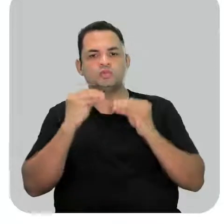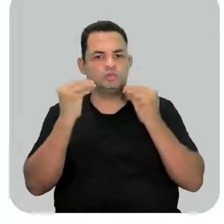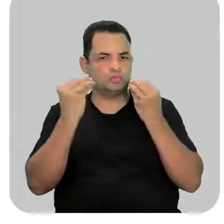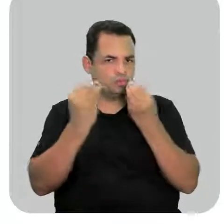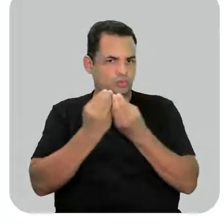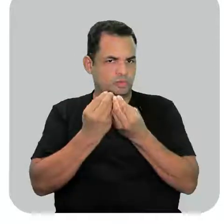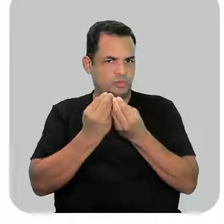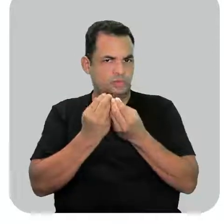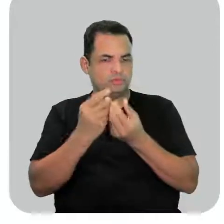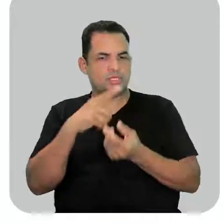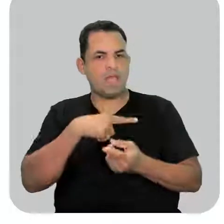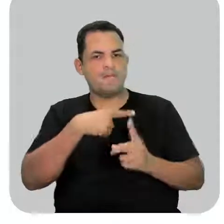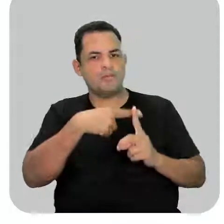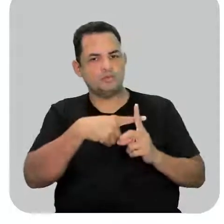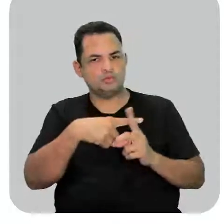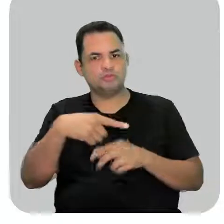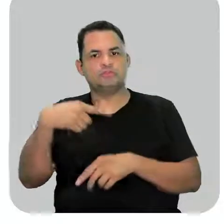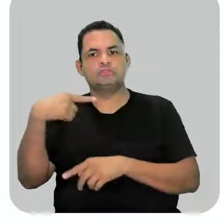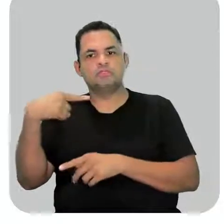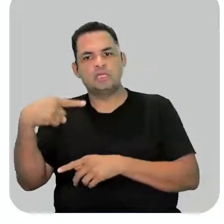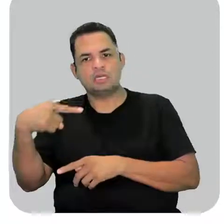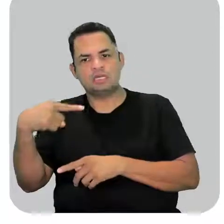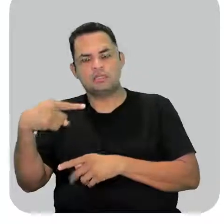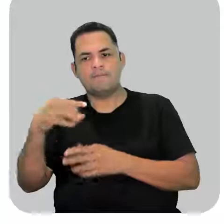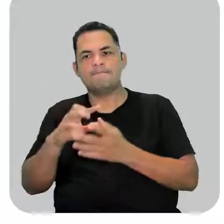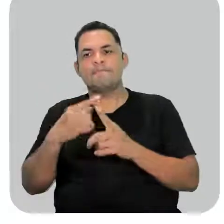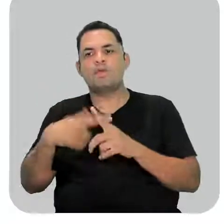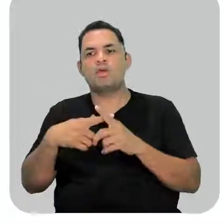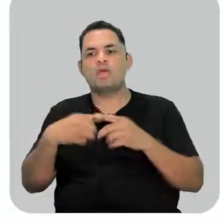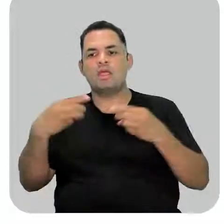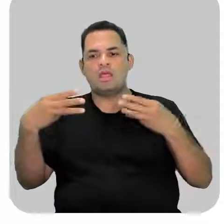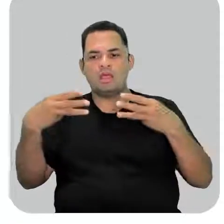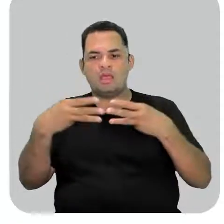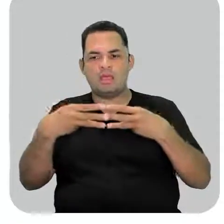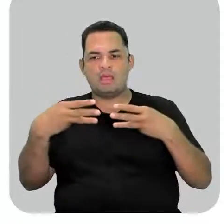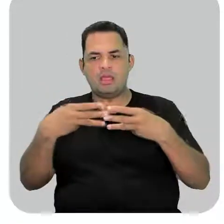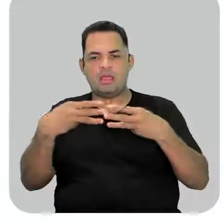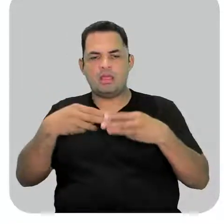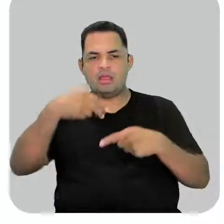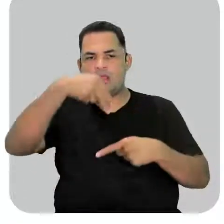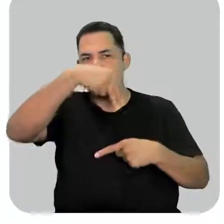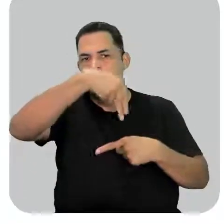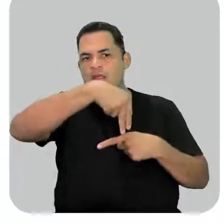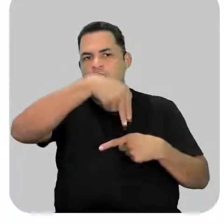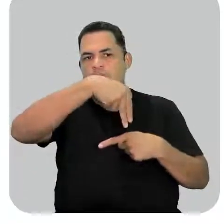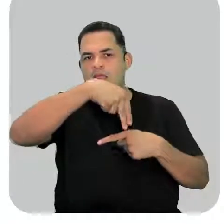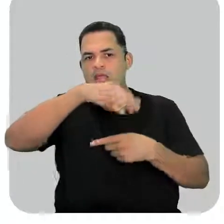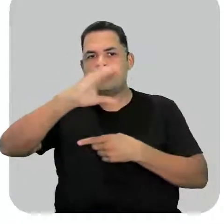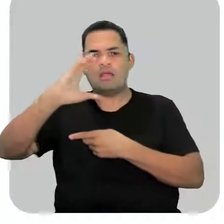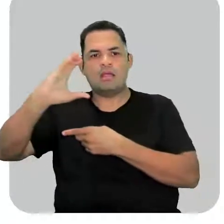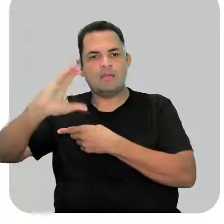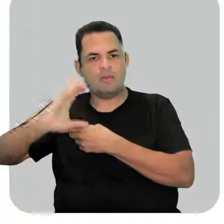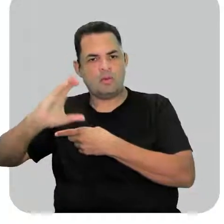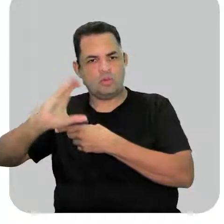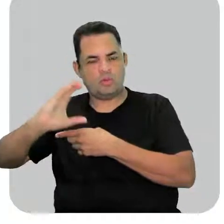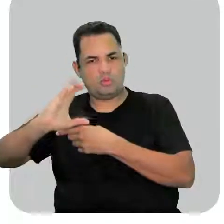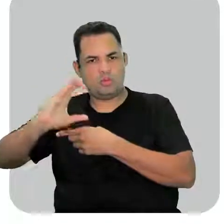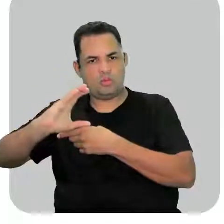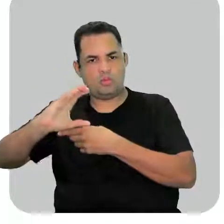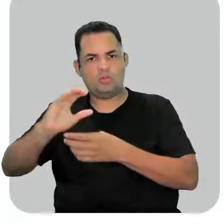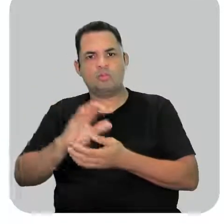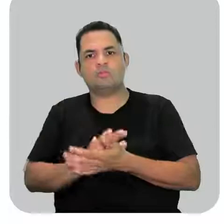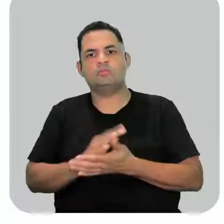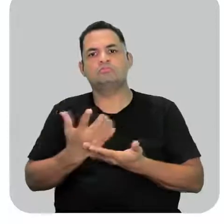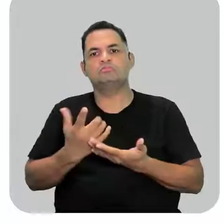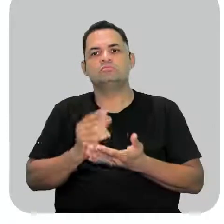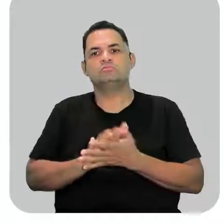substâncias polares por causa da ligação tripla de nitrogênio e carbono,